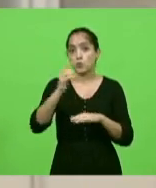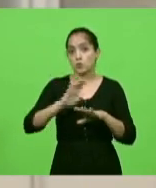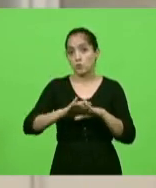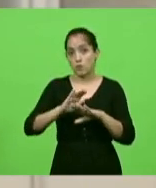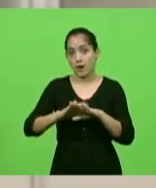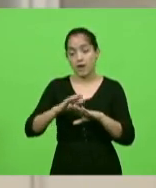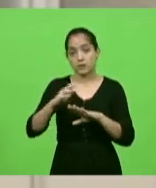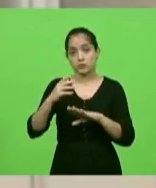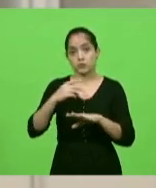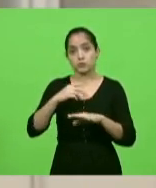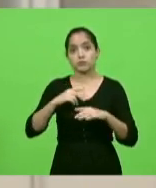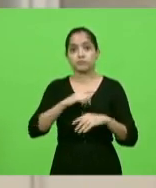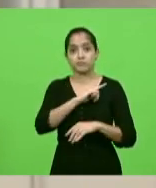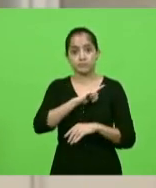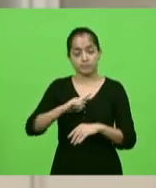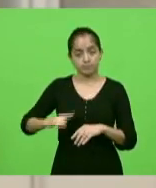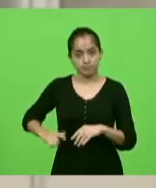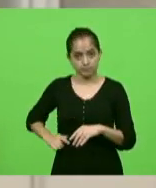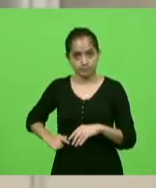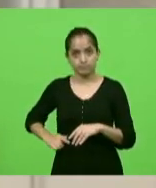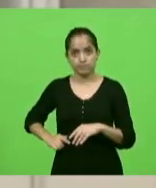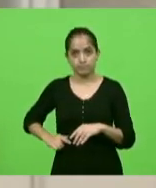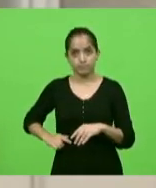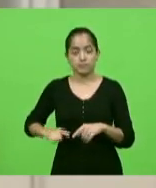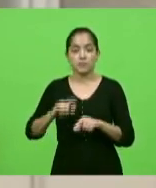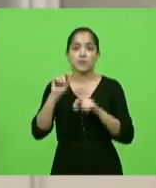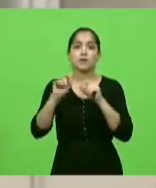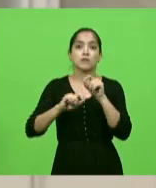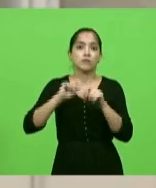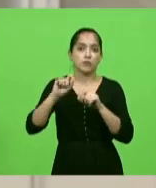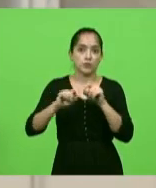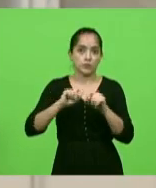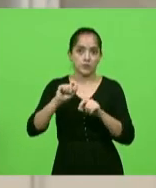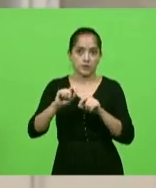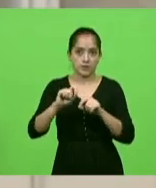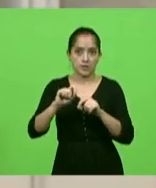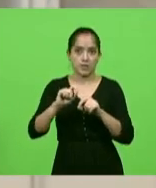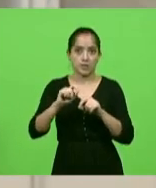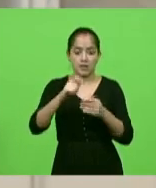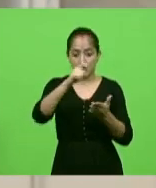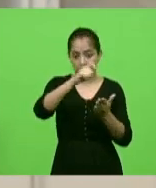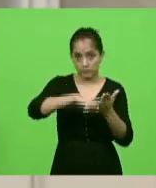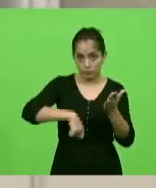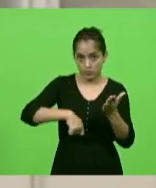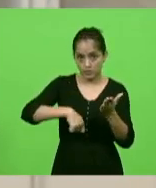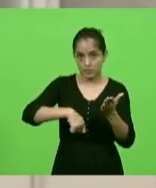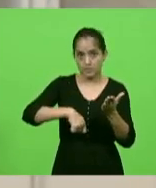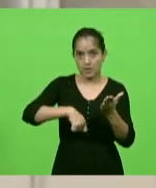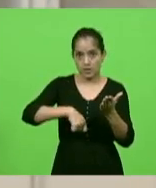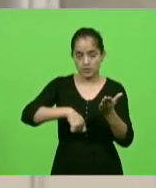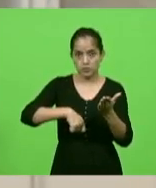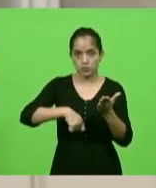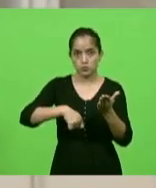praticado pelo governador de Santa Catarina consistiu em um despacho assinado